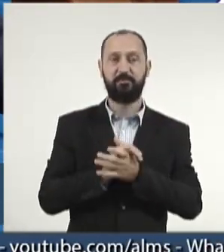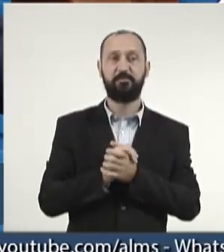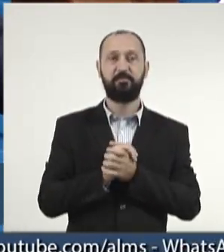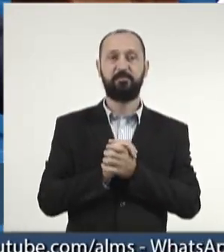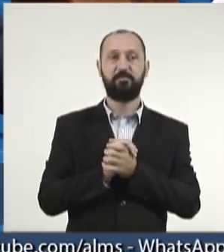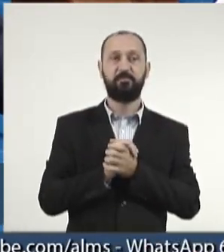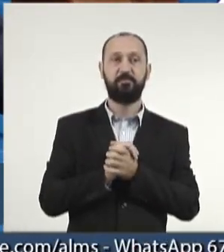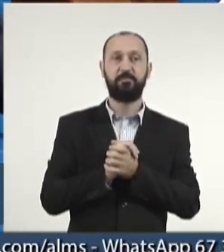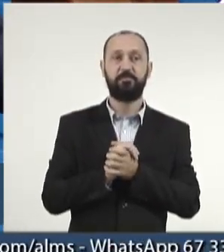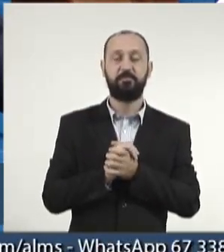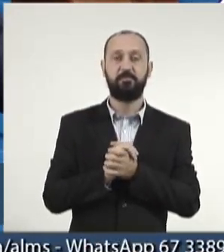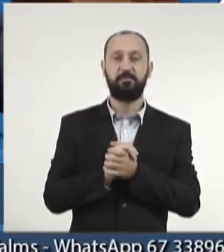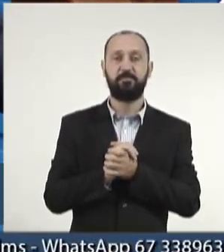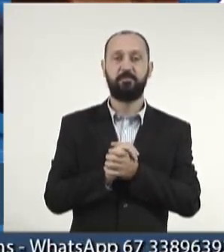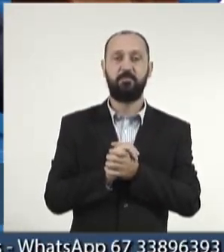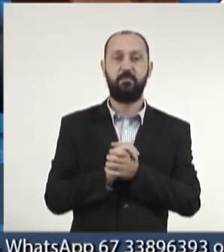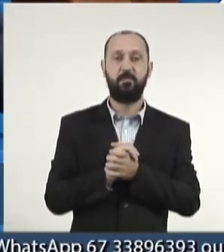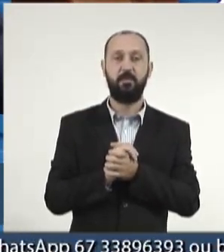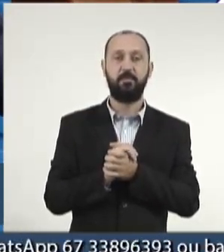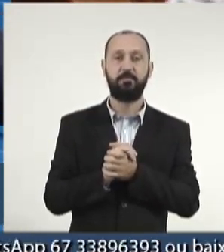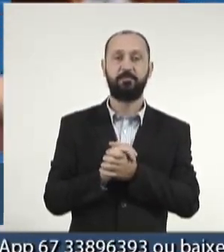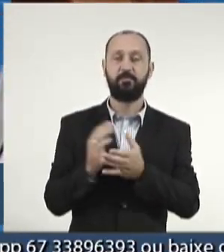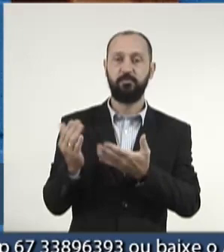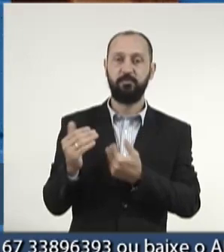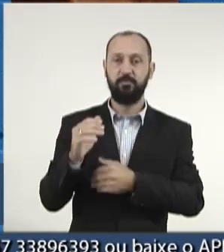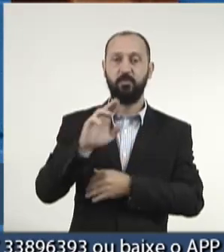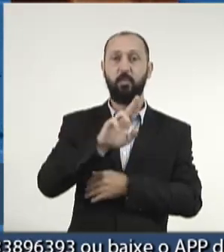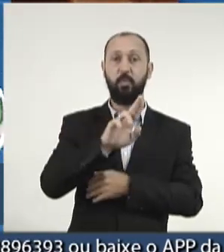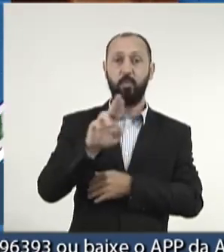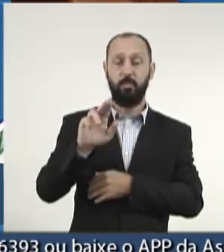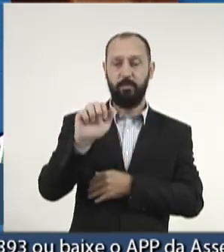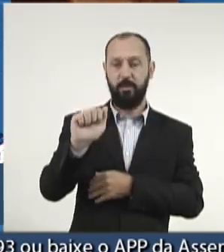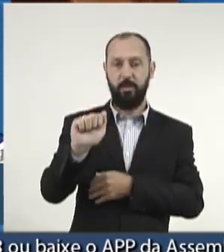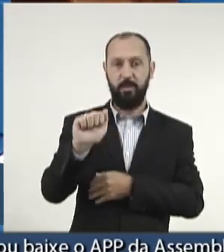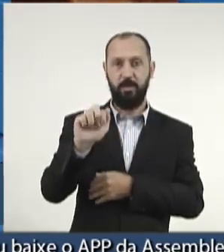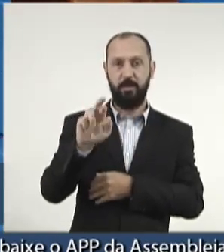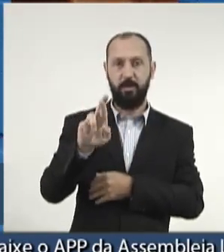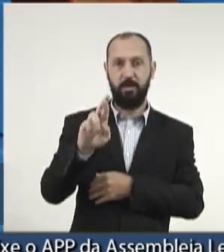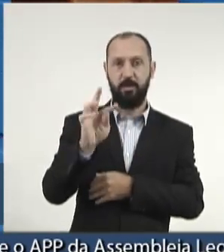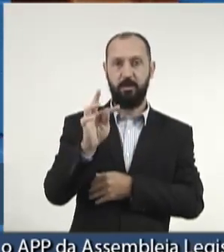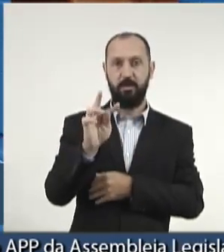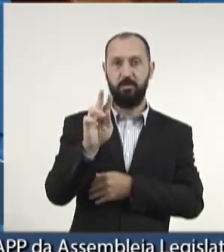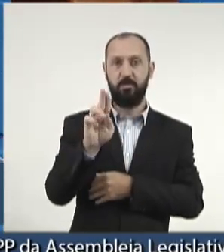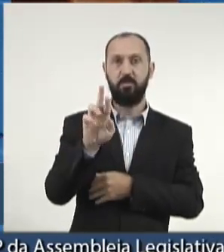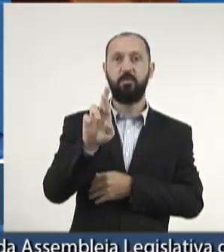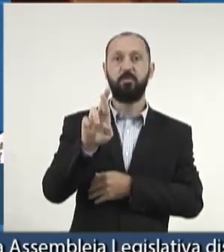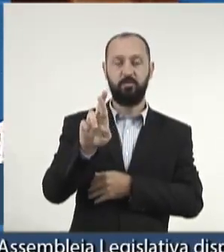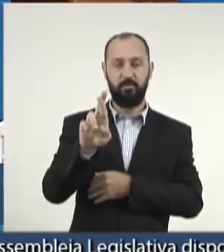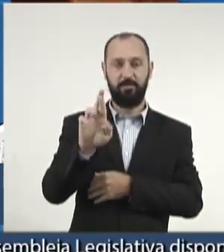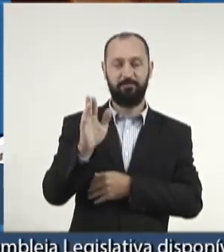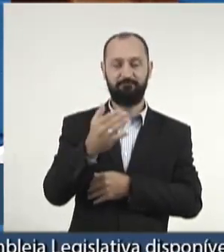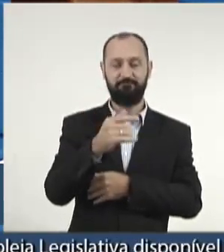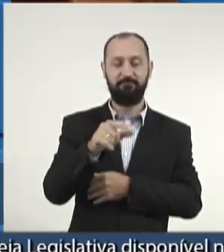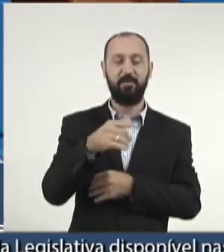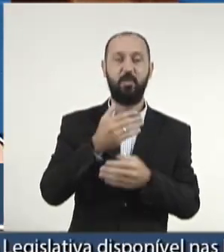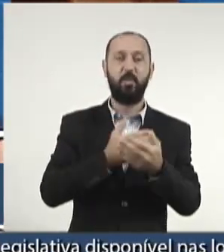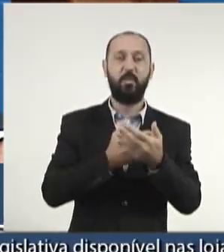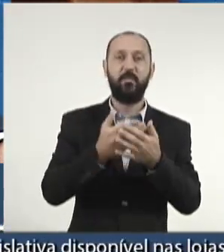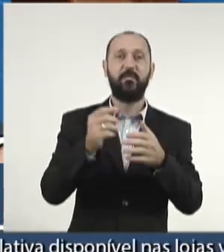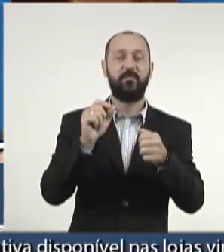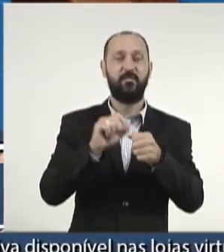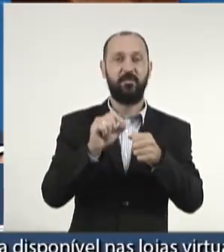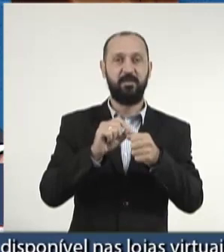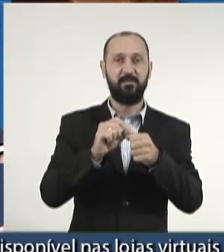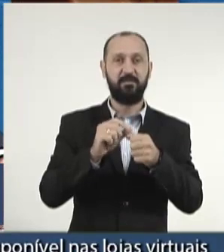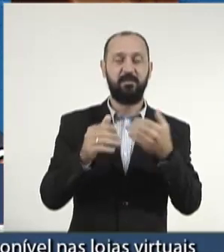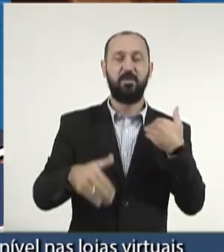O jovem Arthur Mateus, ele se submeteu ao teste